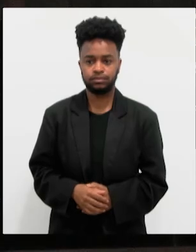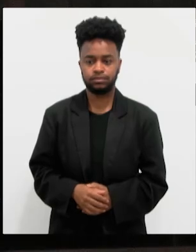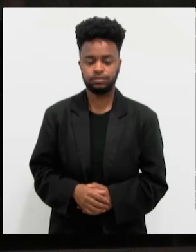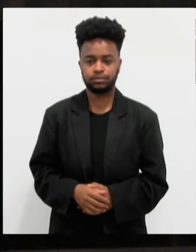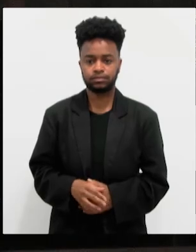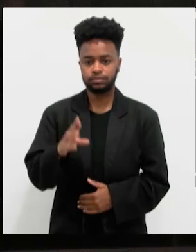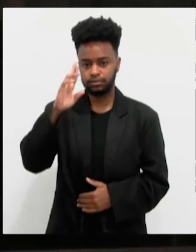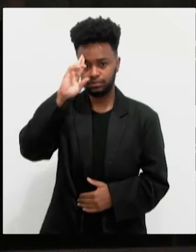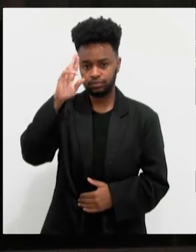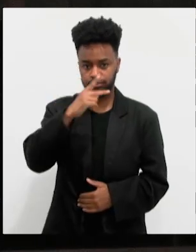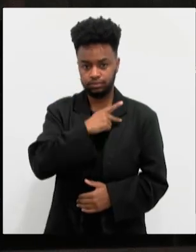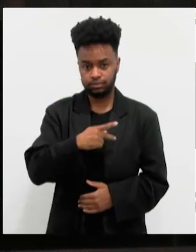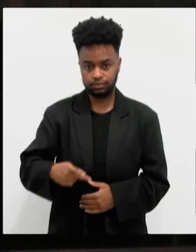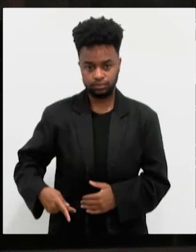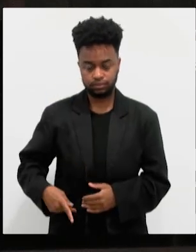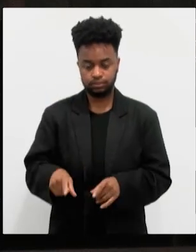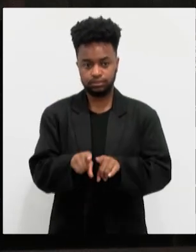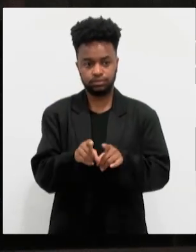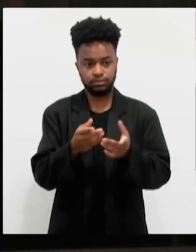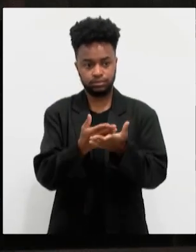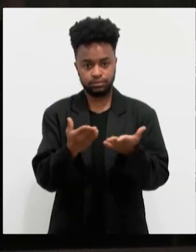Senhor presidente, senhores deputados,